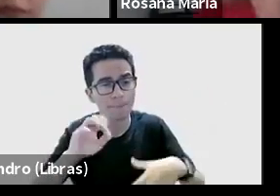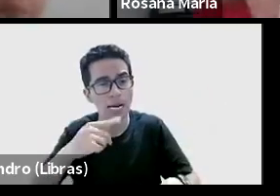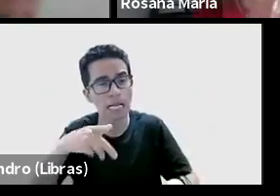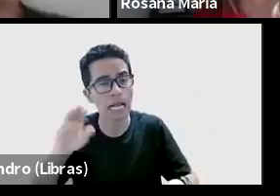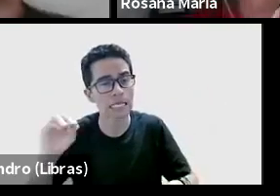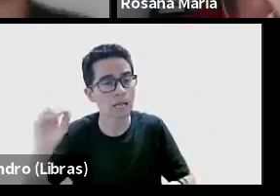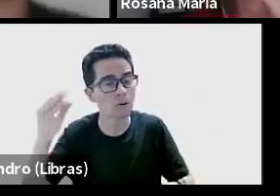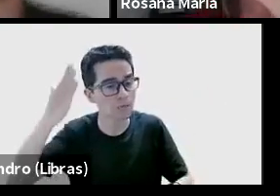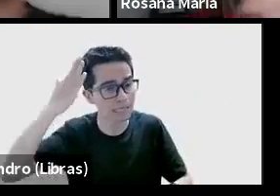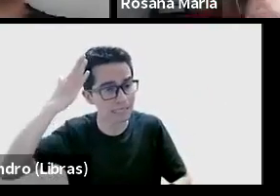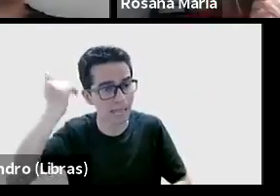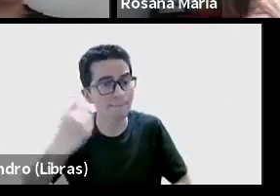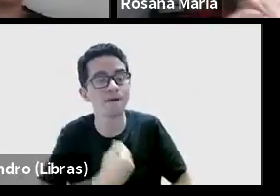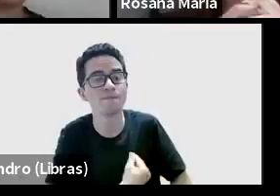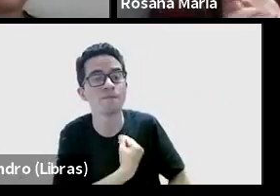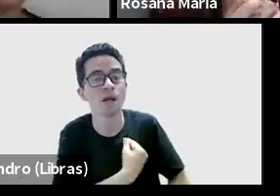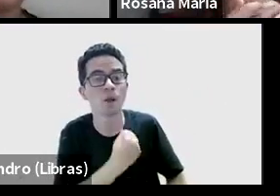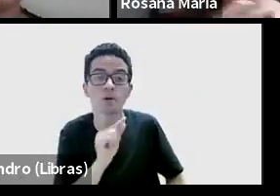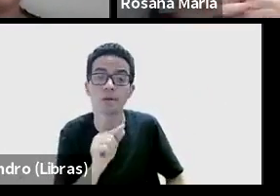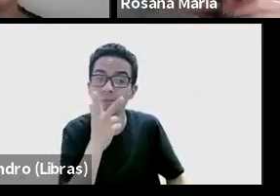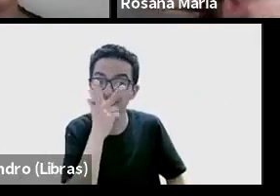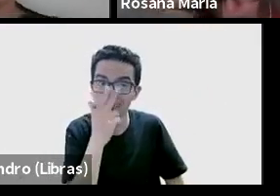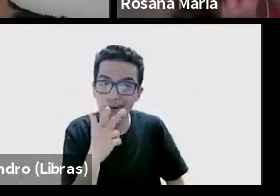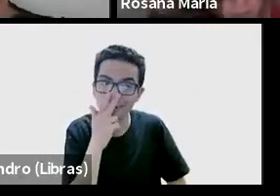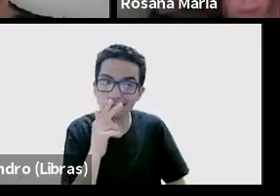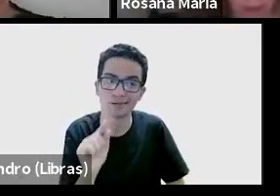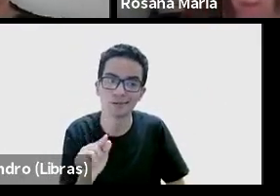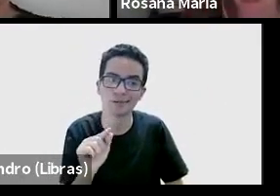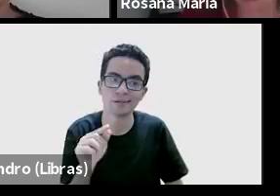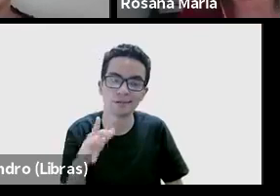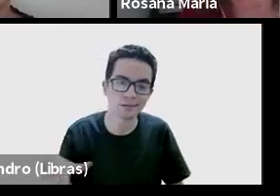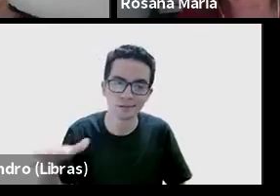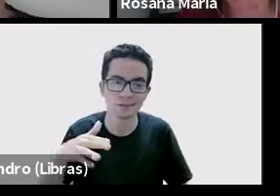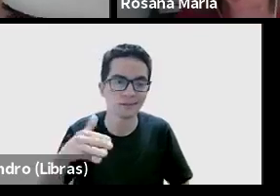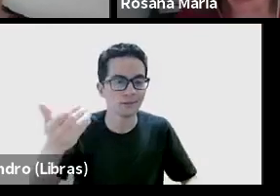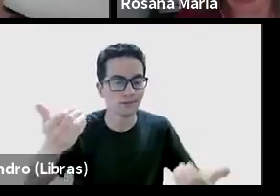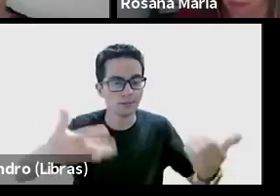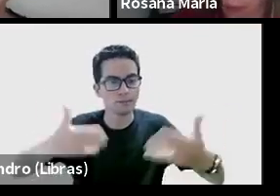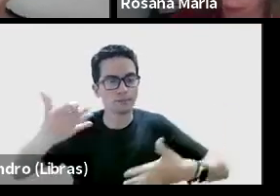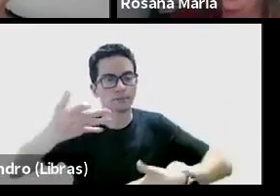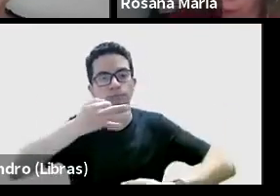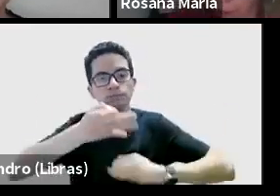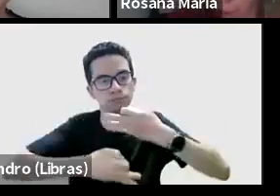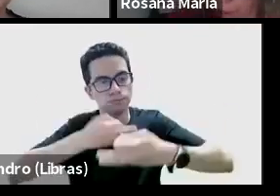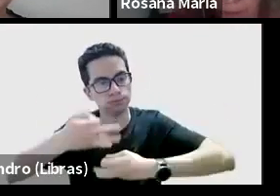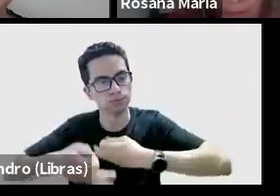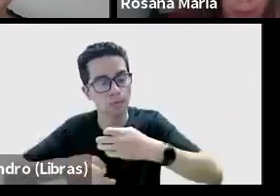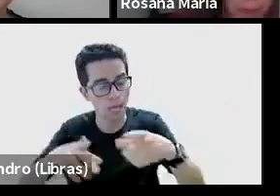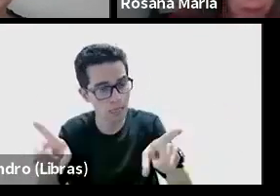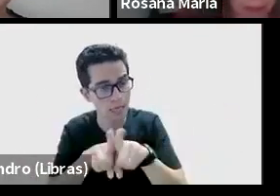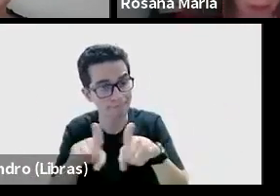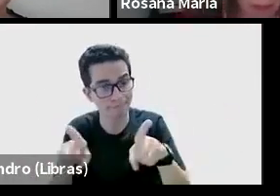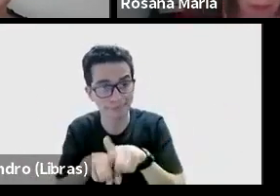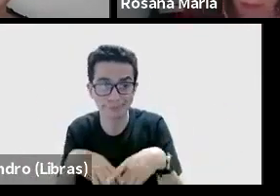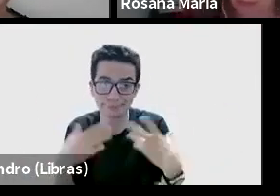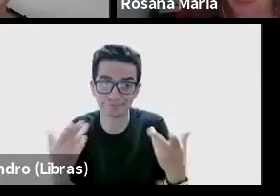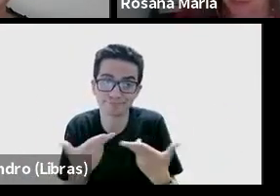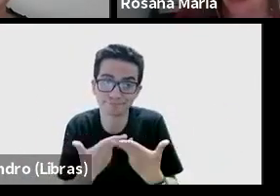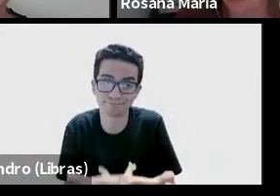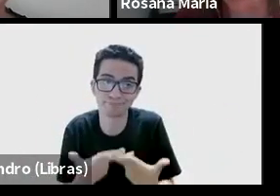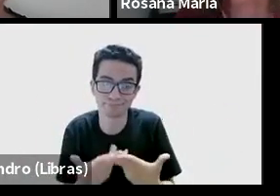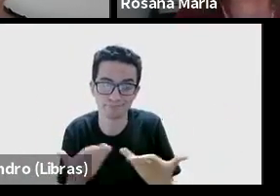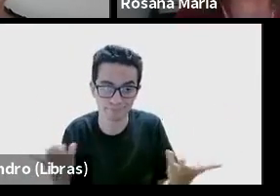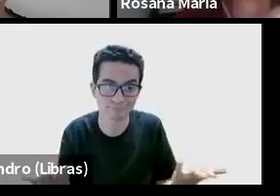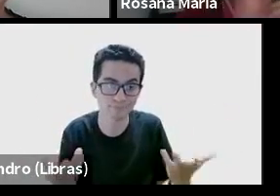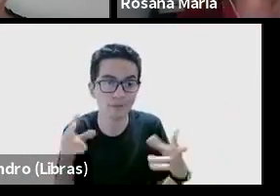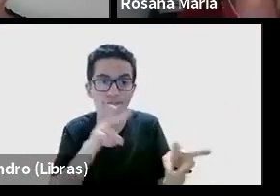né? Que é o que aparentemente, né, o Coco Calantes estão criticando, mas que, enfim, a gente pode também